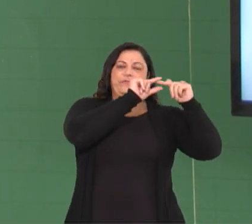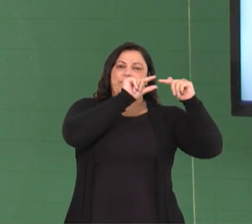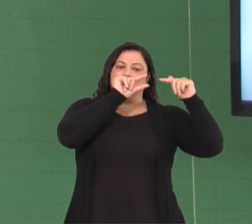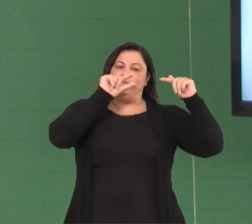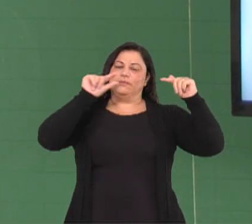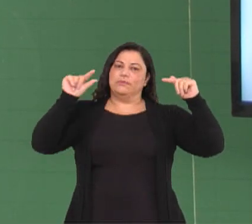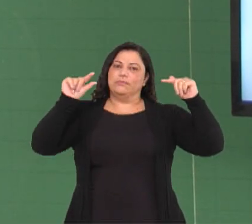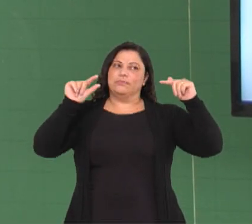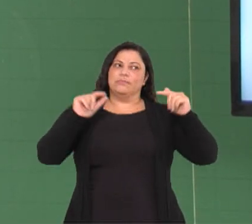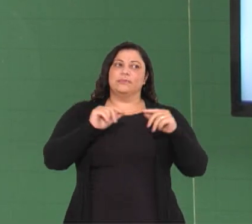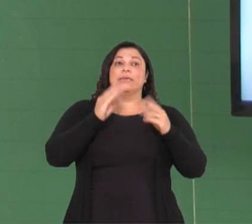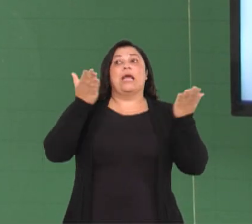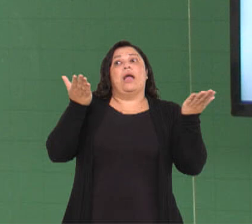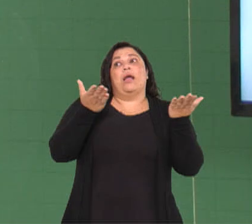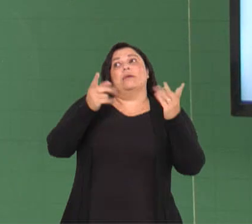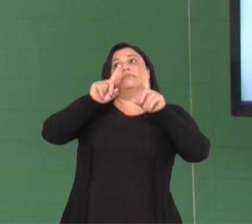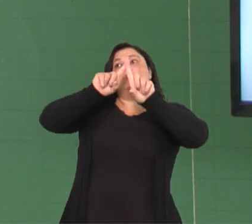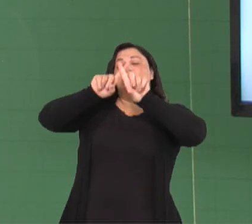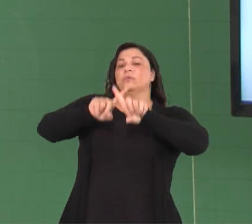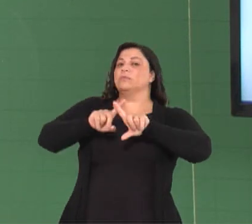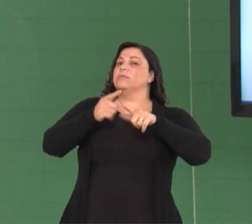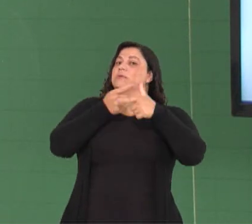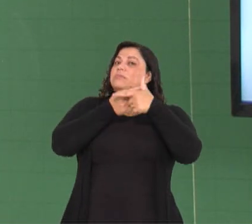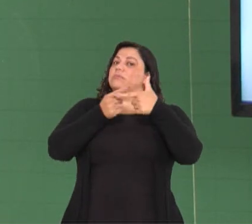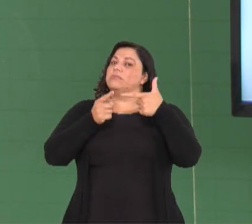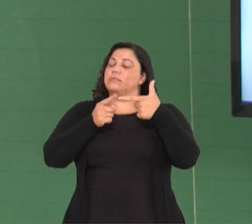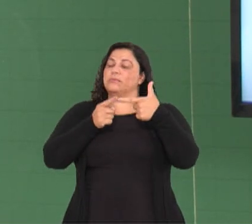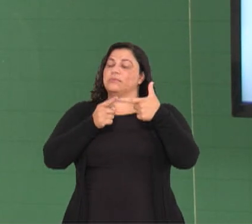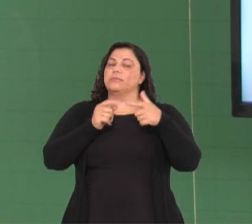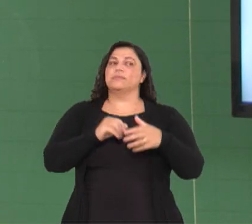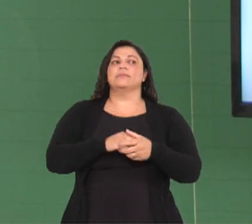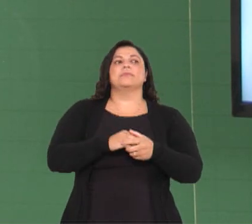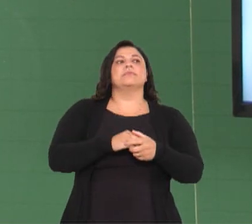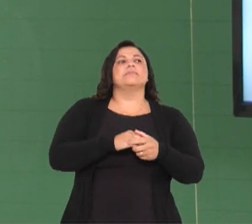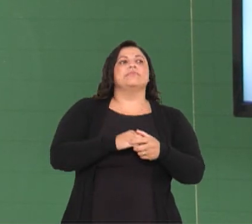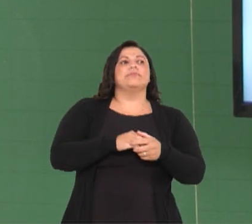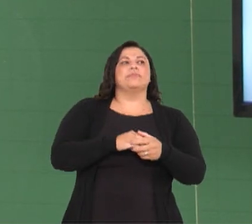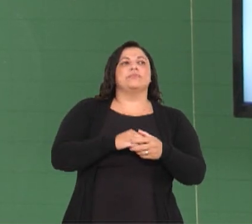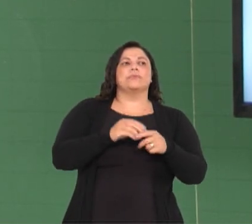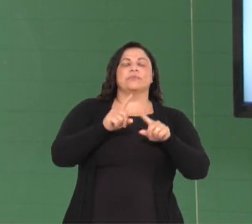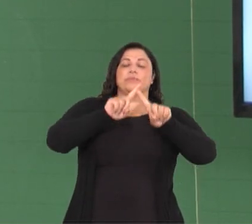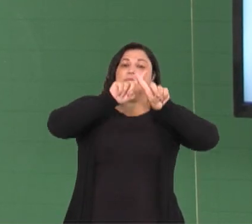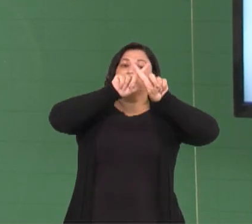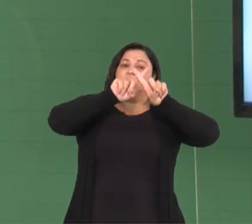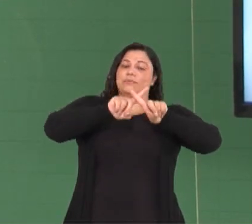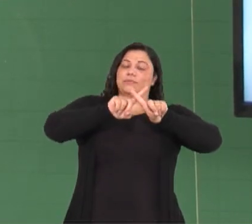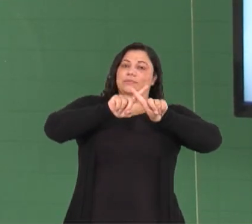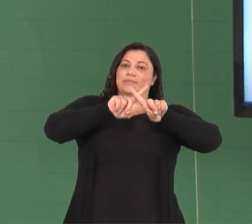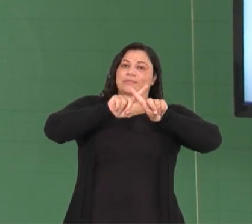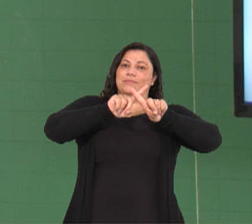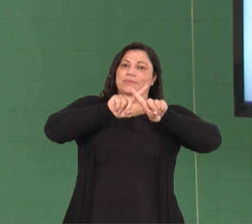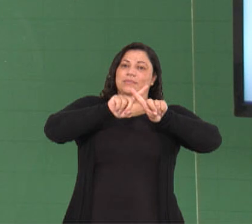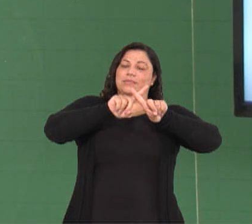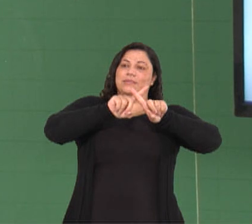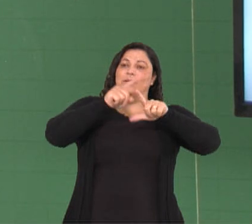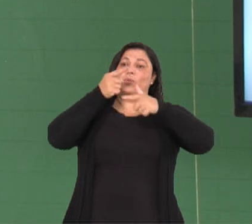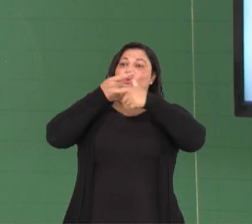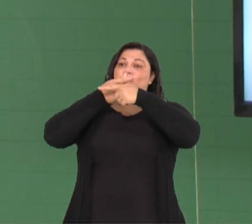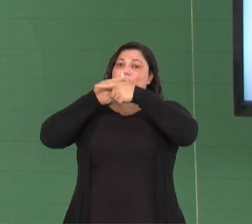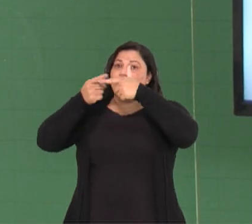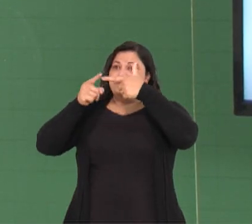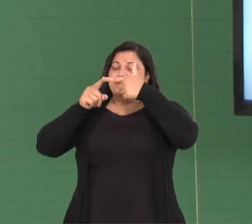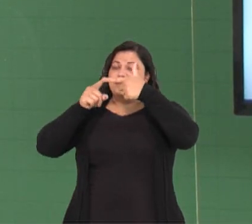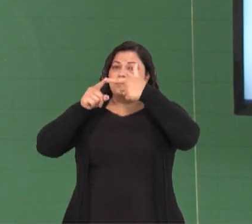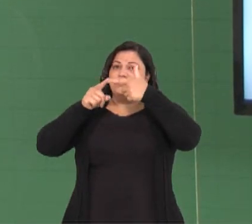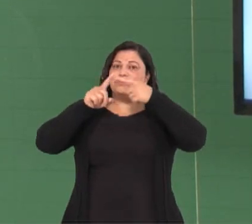em multiplicações e divisões com notação científica. Retomando, multiplicação com notação científica. Você multiplica